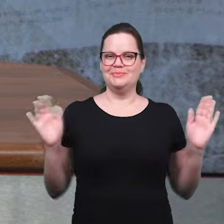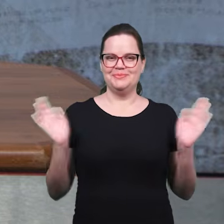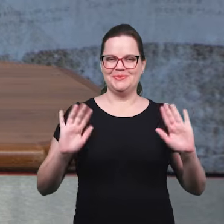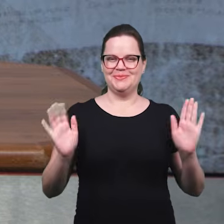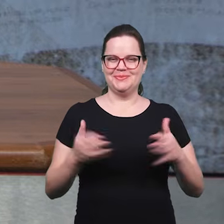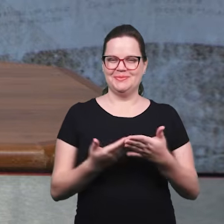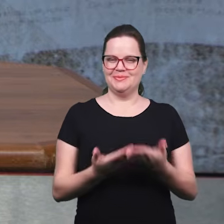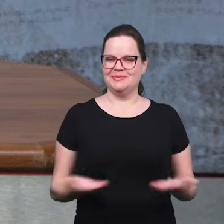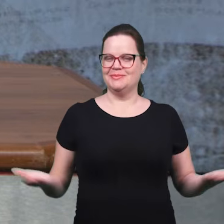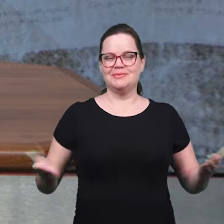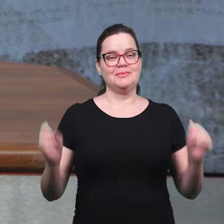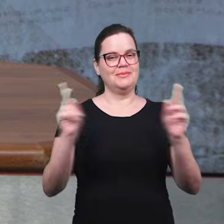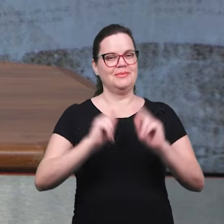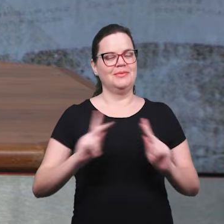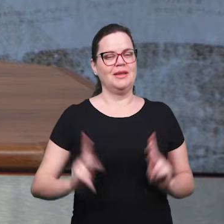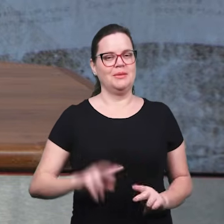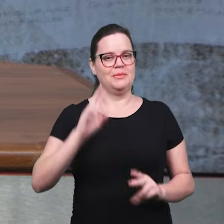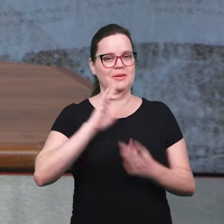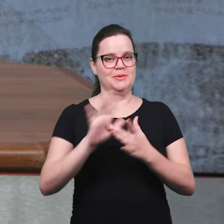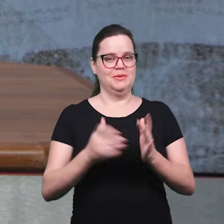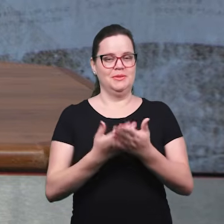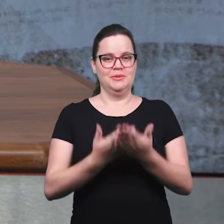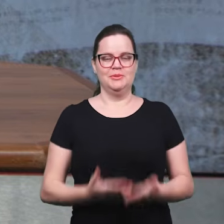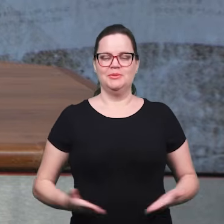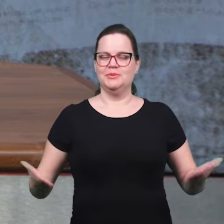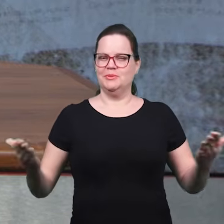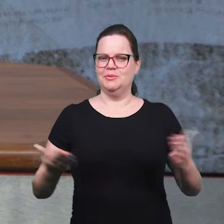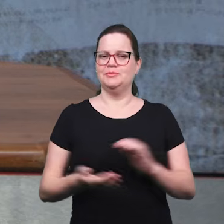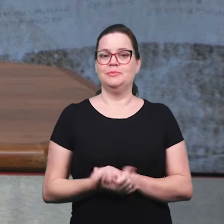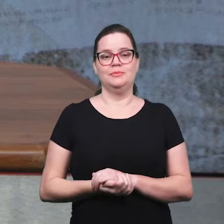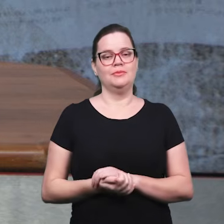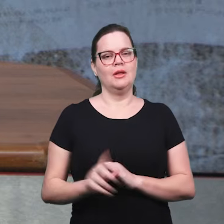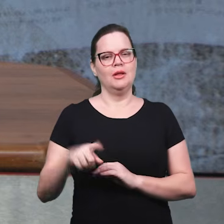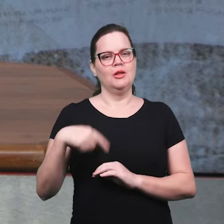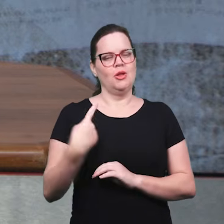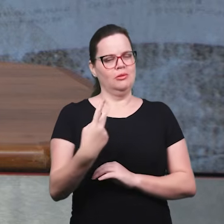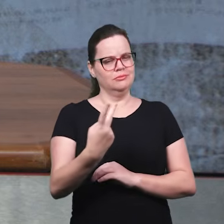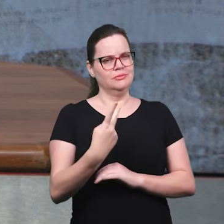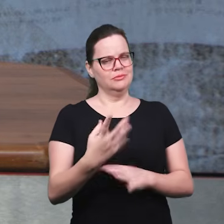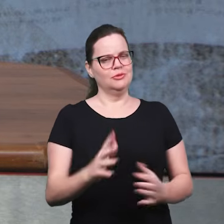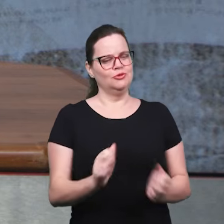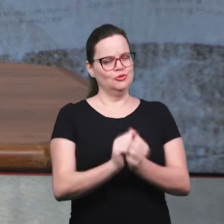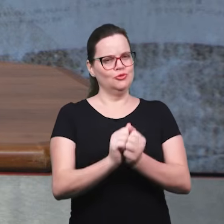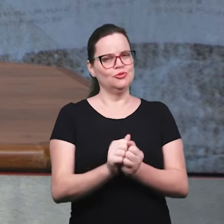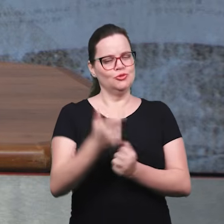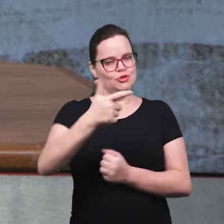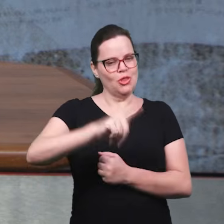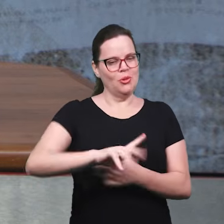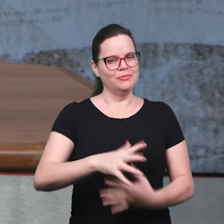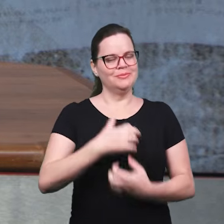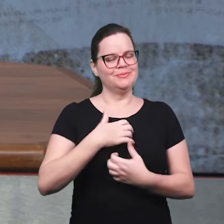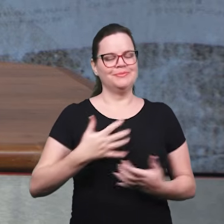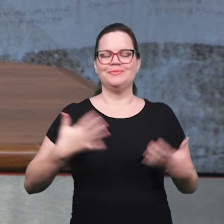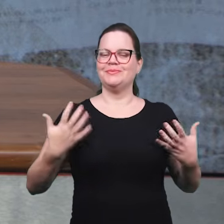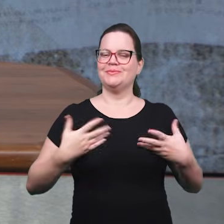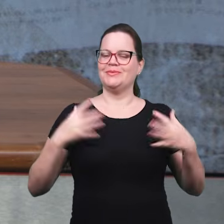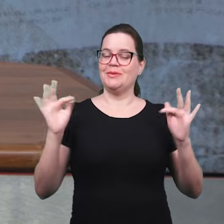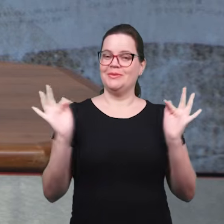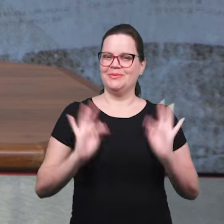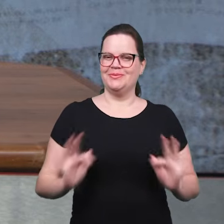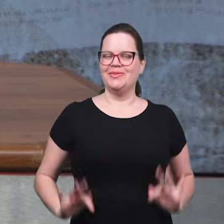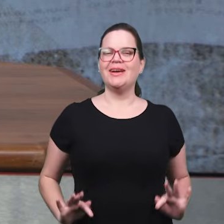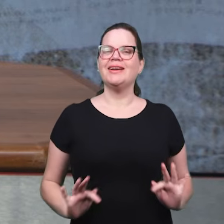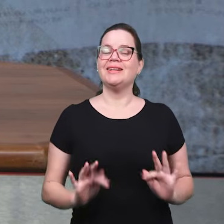paz do Senhor Jesus a todos. Que bênção, que alegria estarmos juntos no nosso programa Leitura da